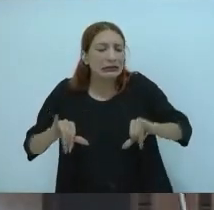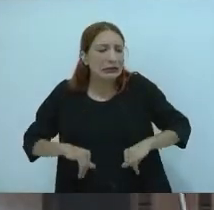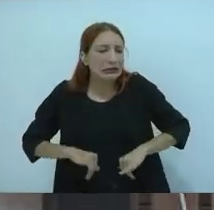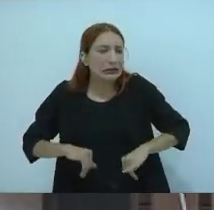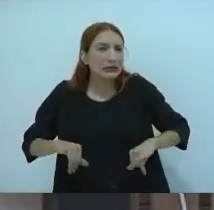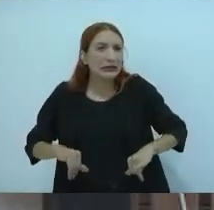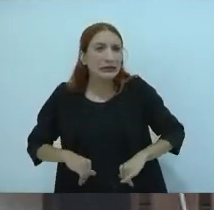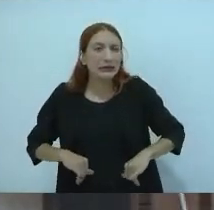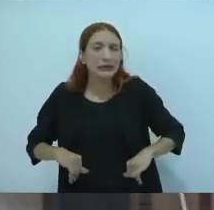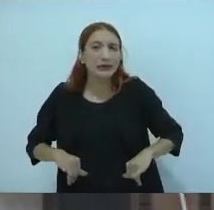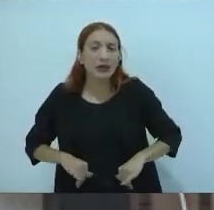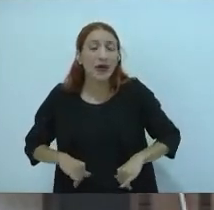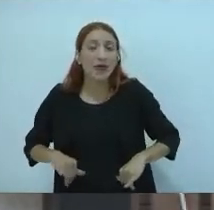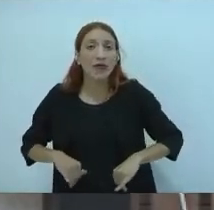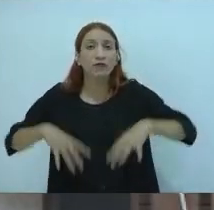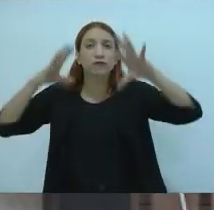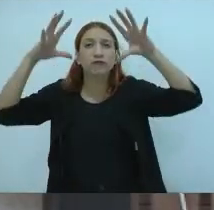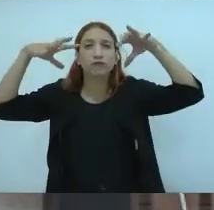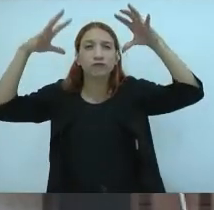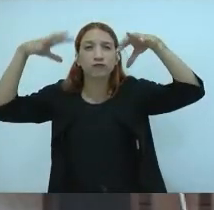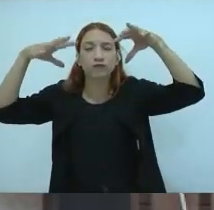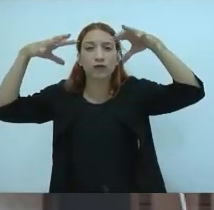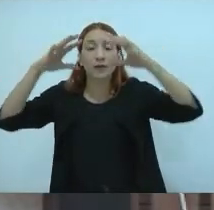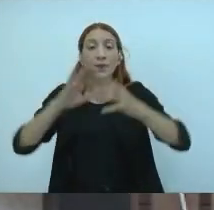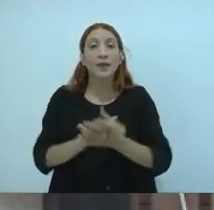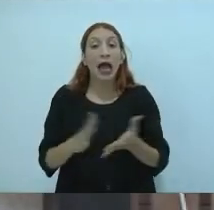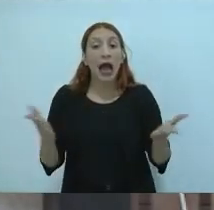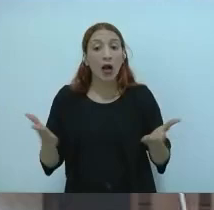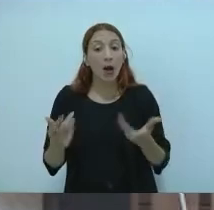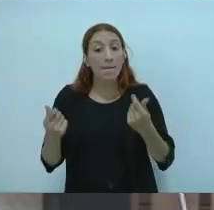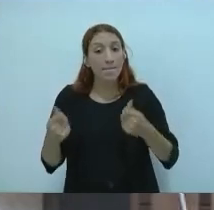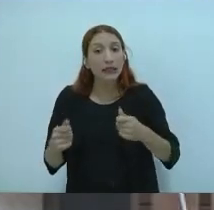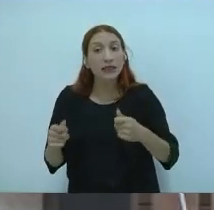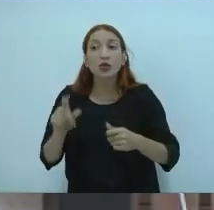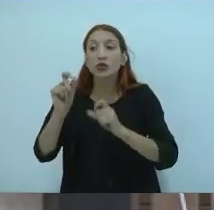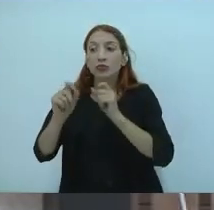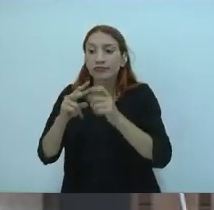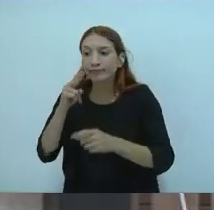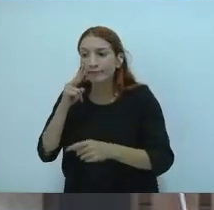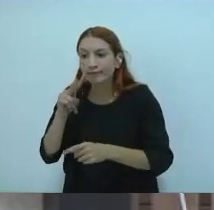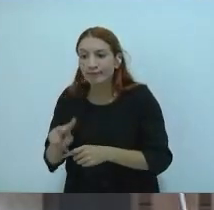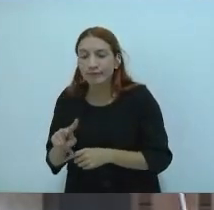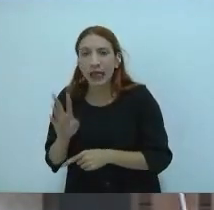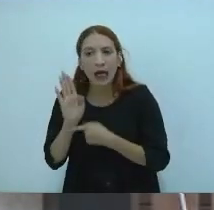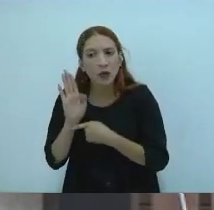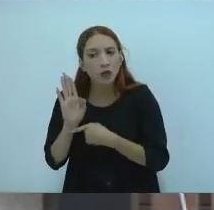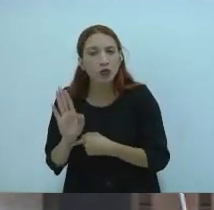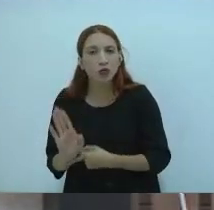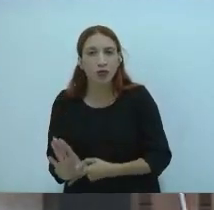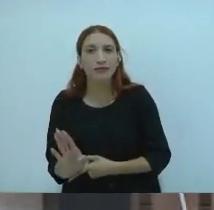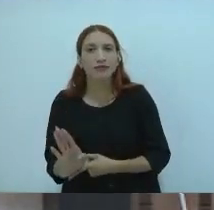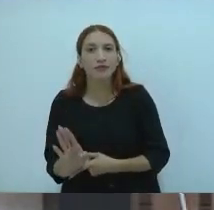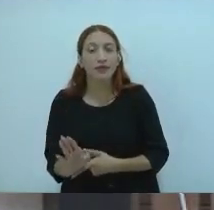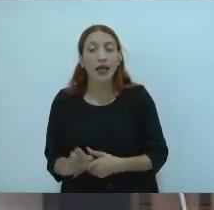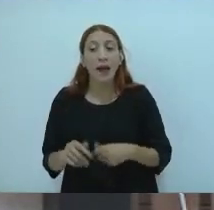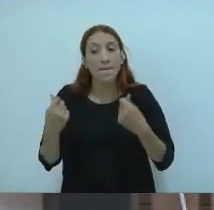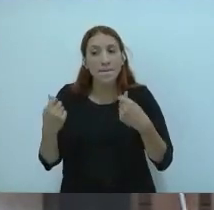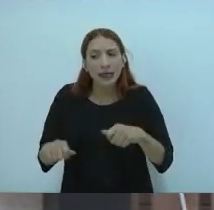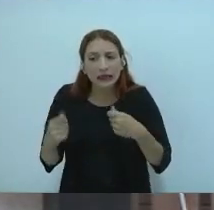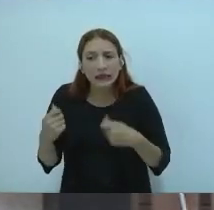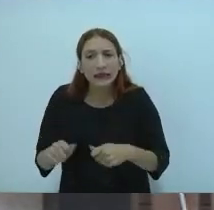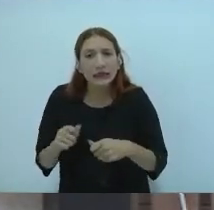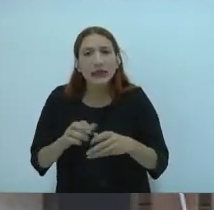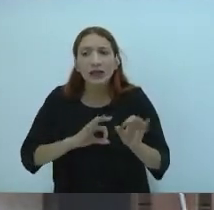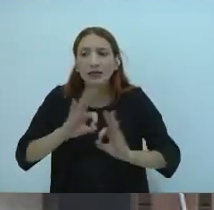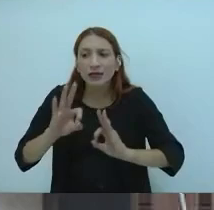enchentes e precisa agora de um cuidado especial precisa agora de ser sanado